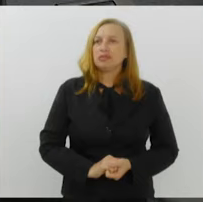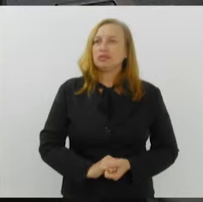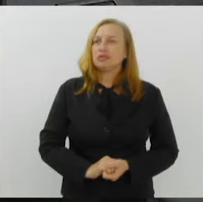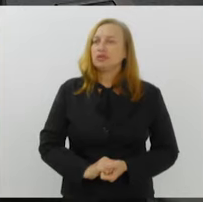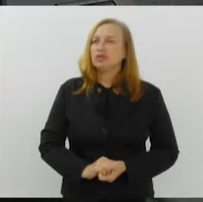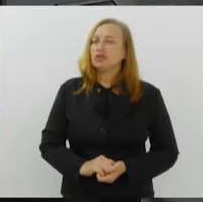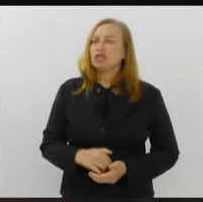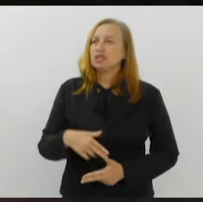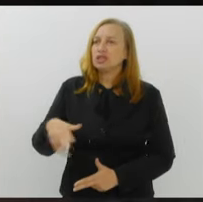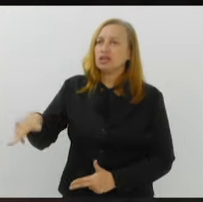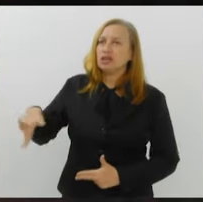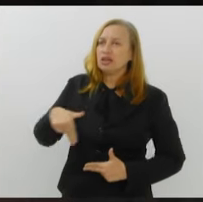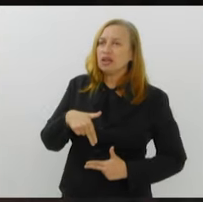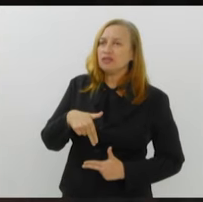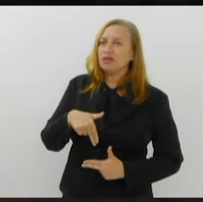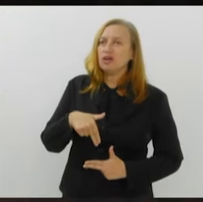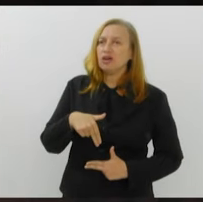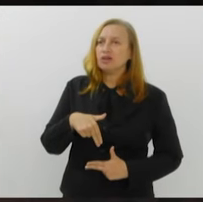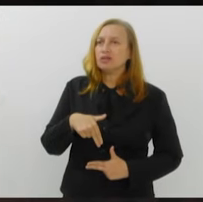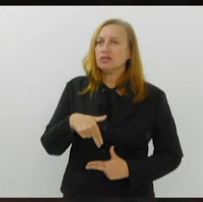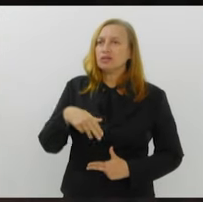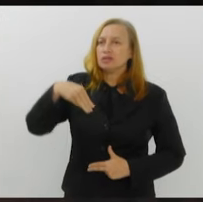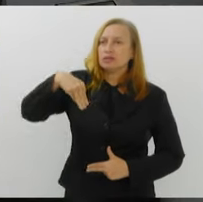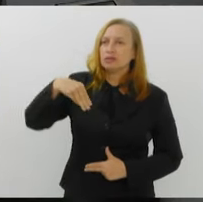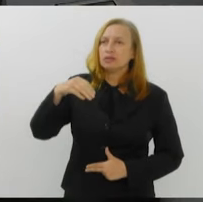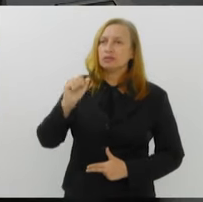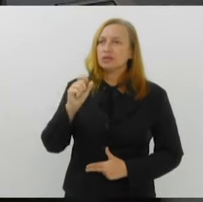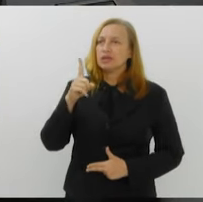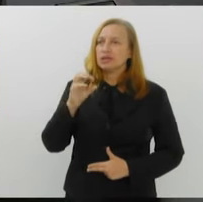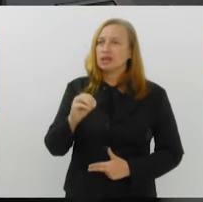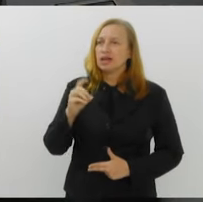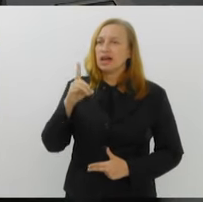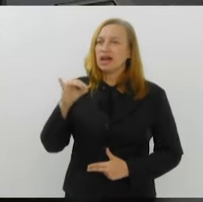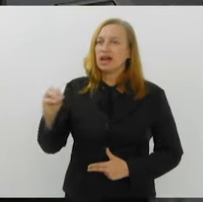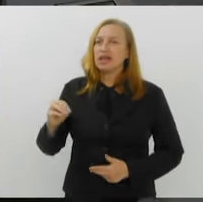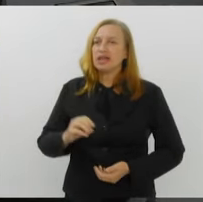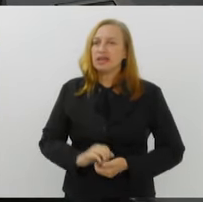Próximo orador, Marcelo Dino.